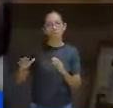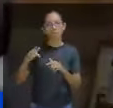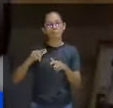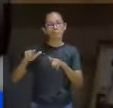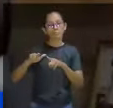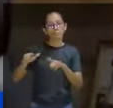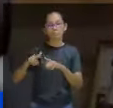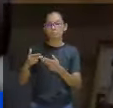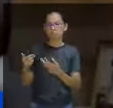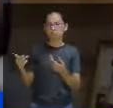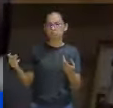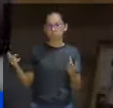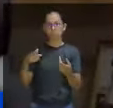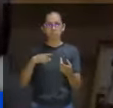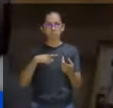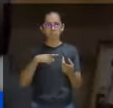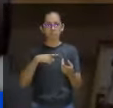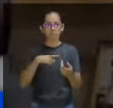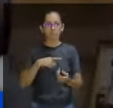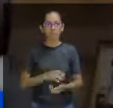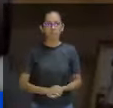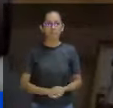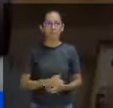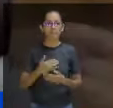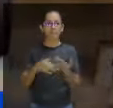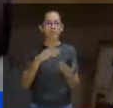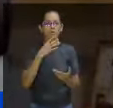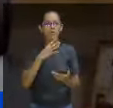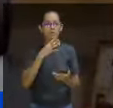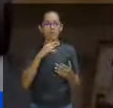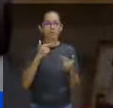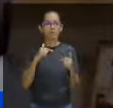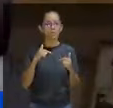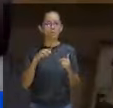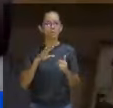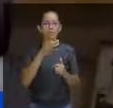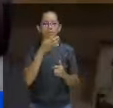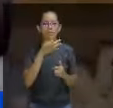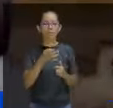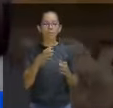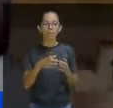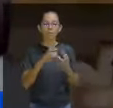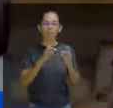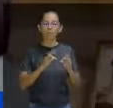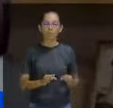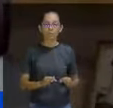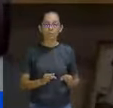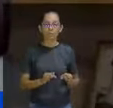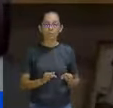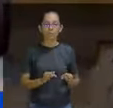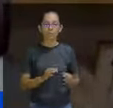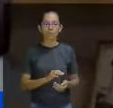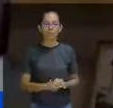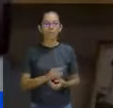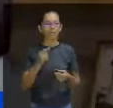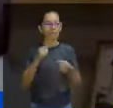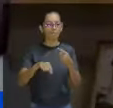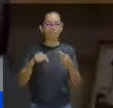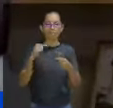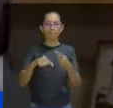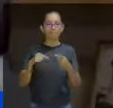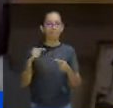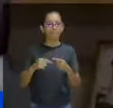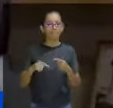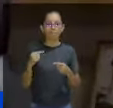sentenças trabalhistas reconhecendo o vínculo de emprego. Mas, na opinião do núcleo técnico, esses elementos não seriam